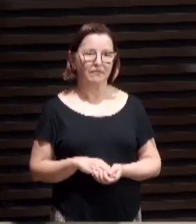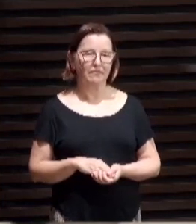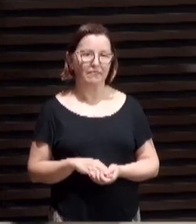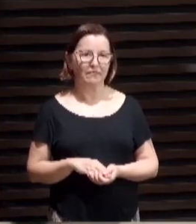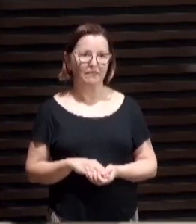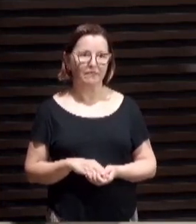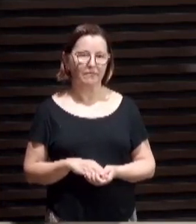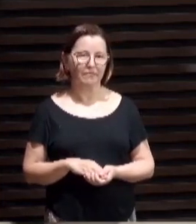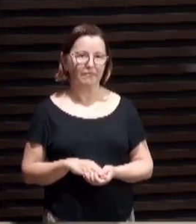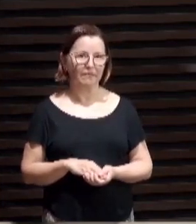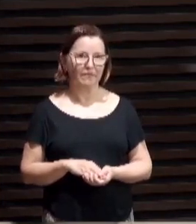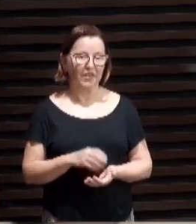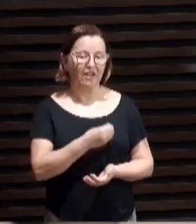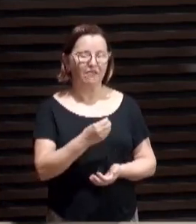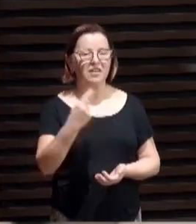O destino é seu.